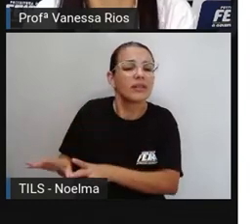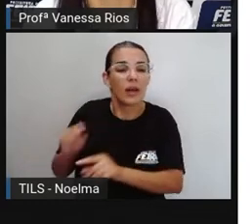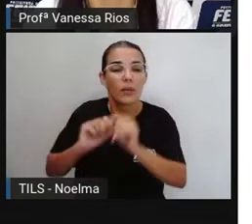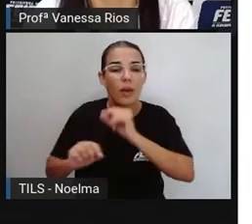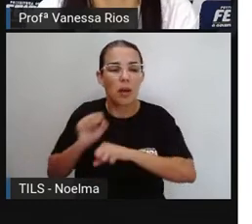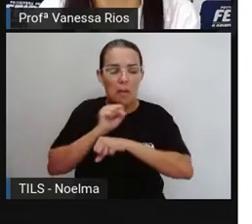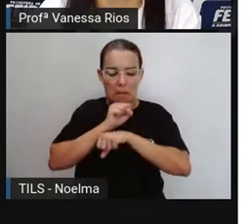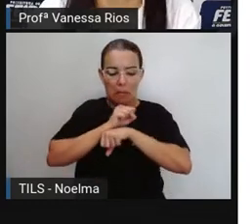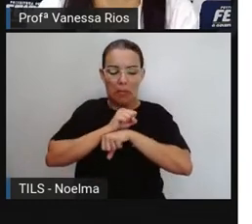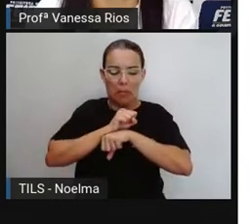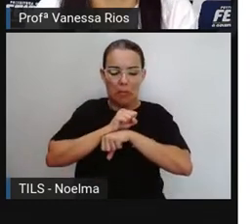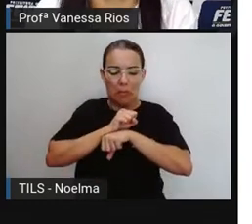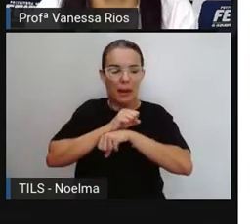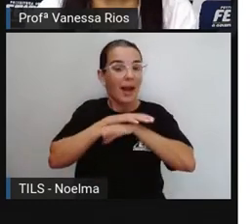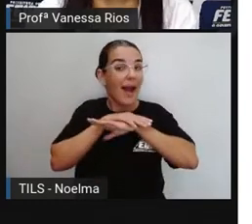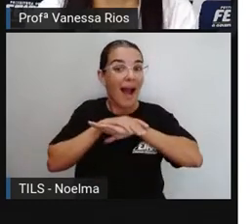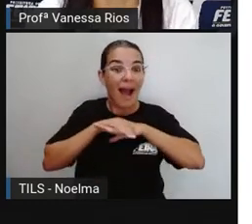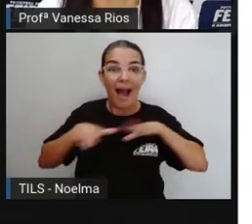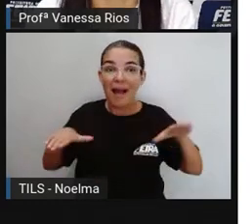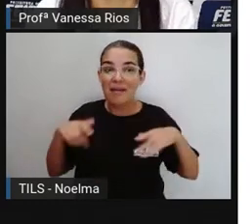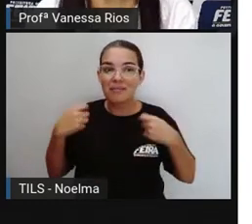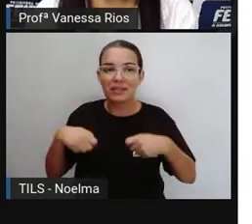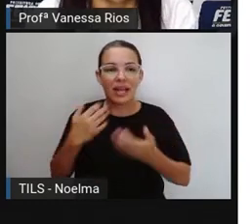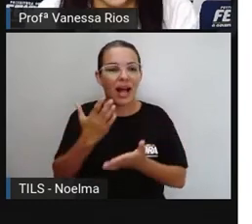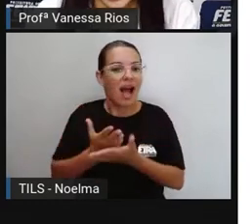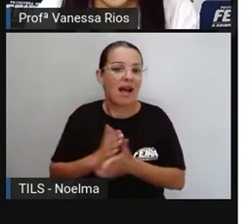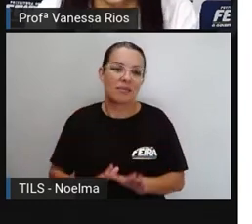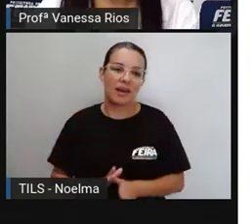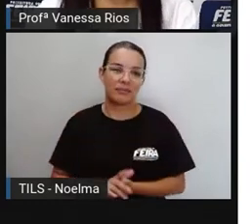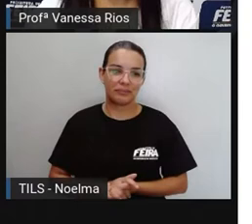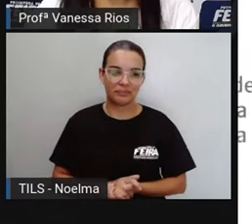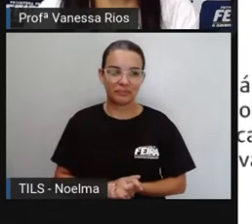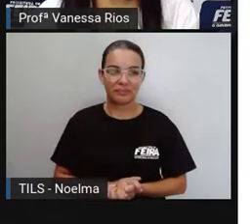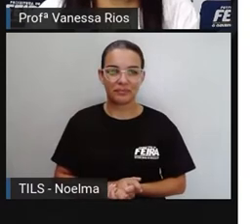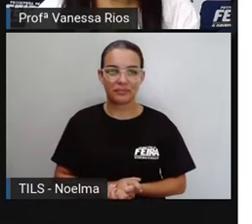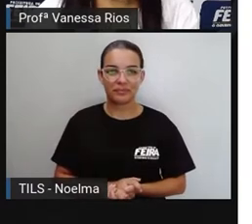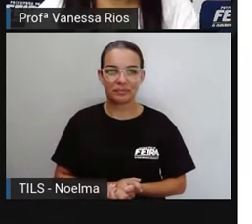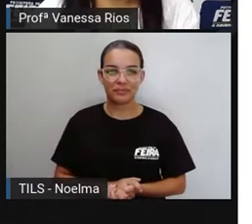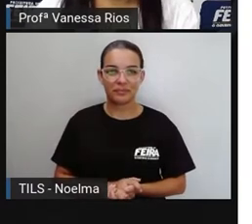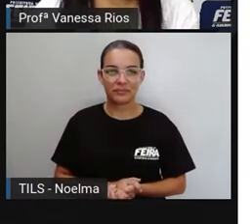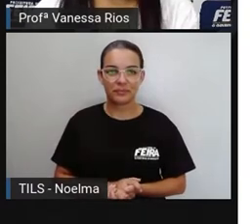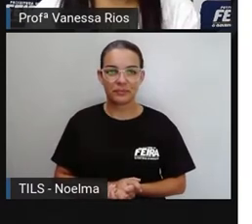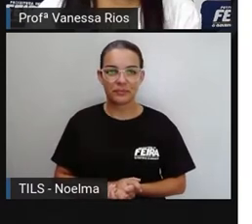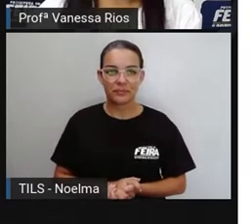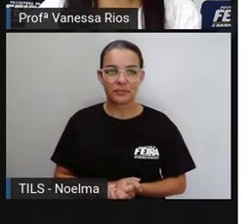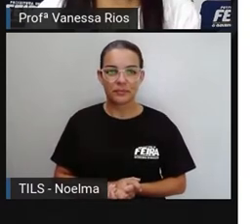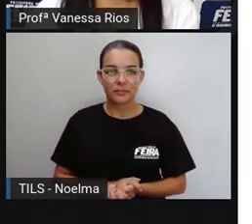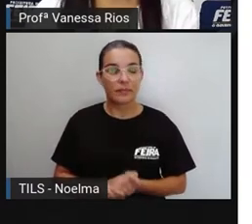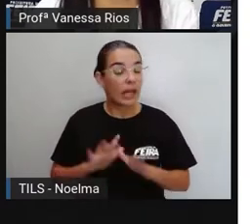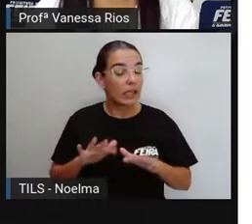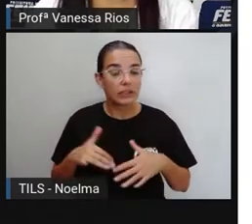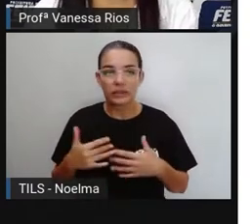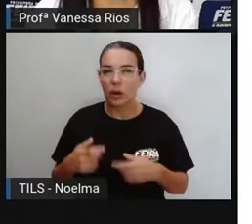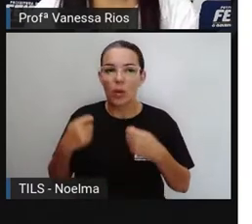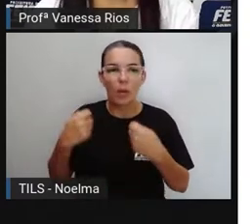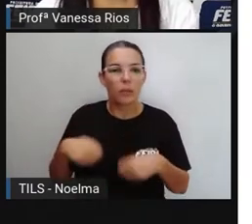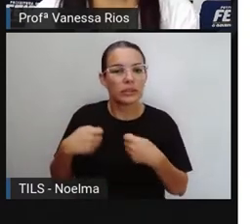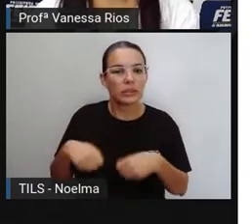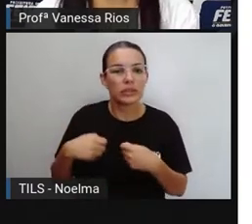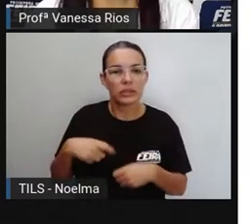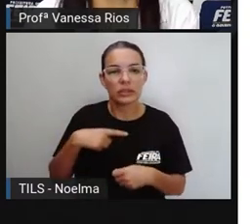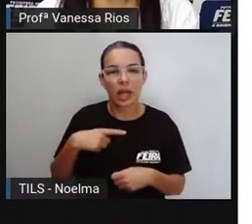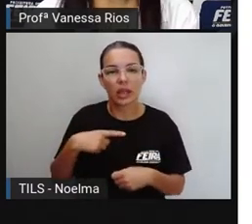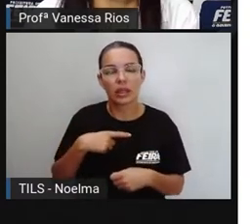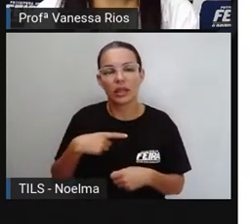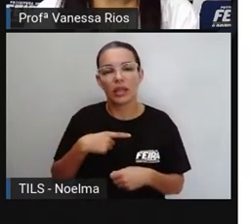físicas como algo que é constante, que é diário. E aí, para que os hábitos sedentários